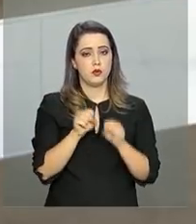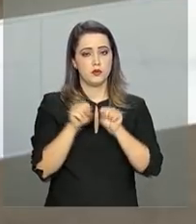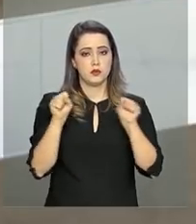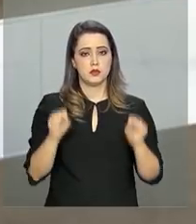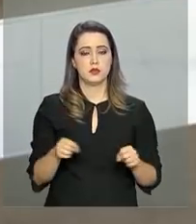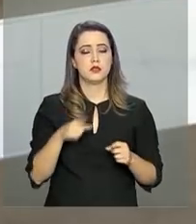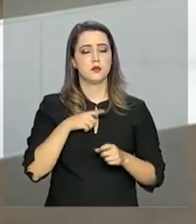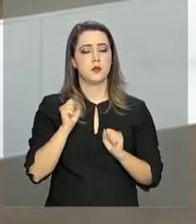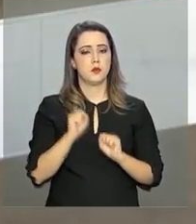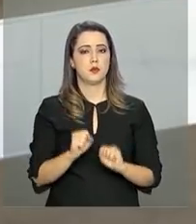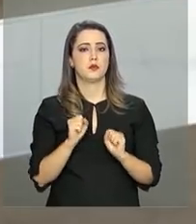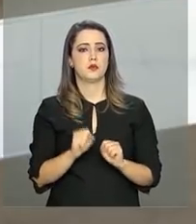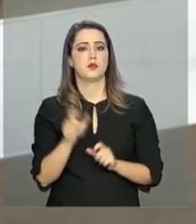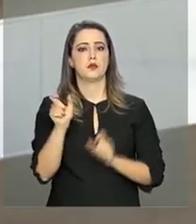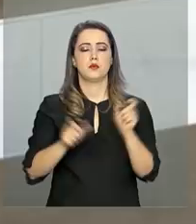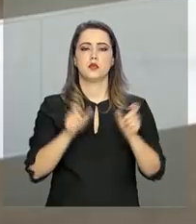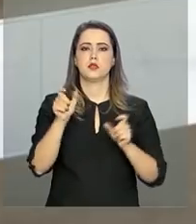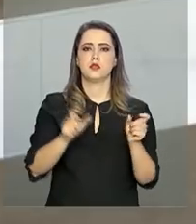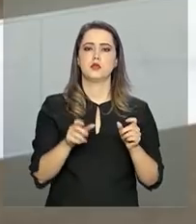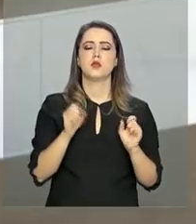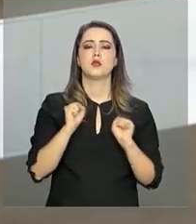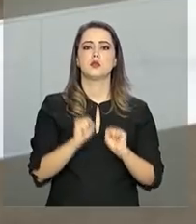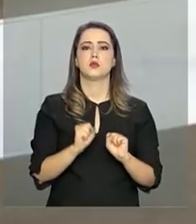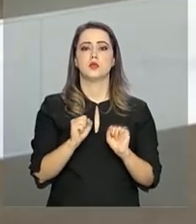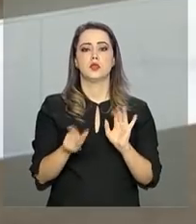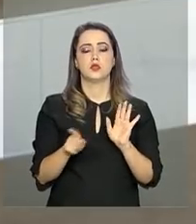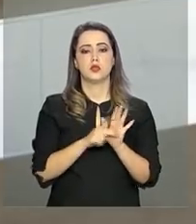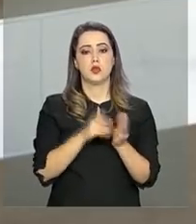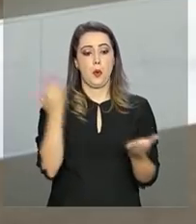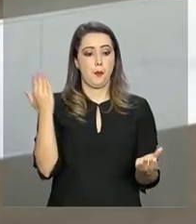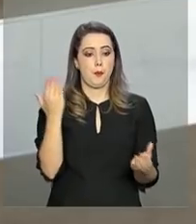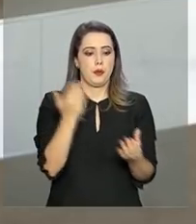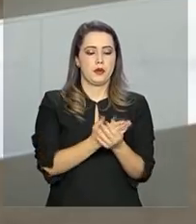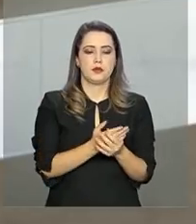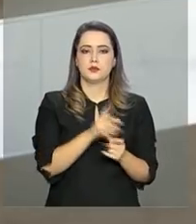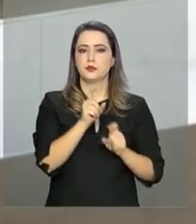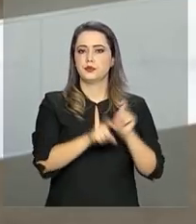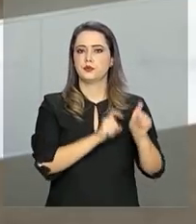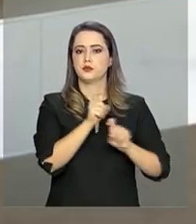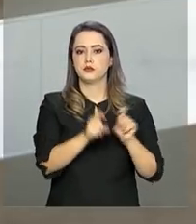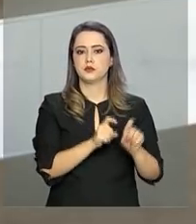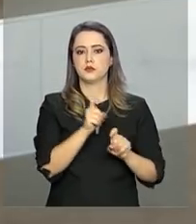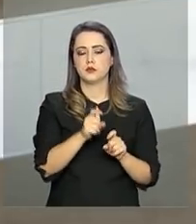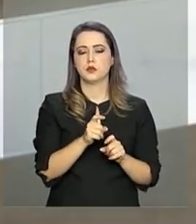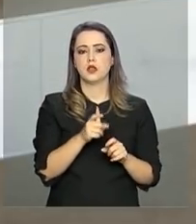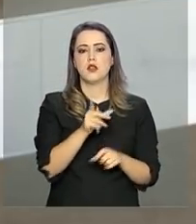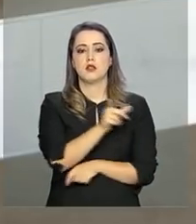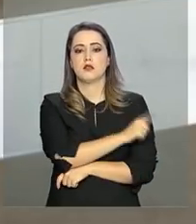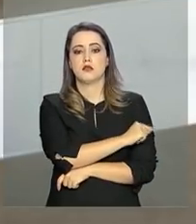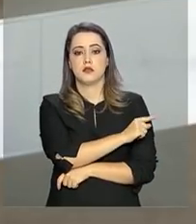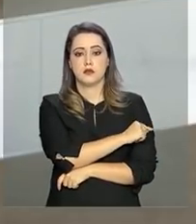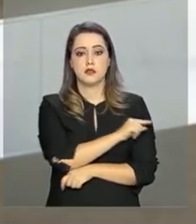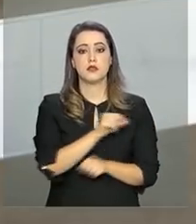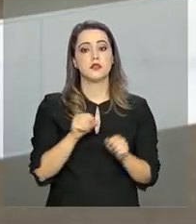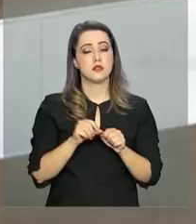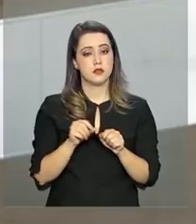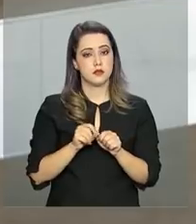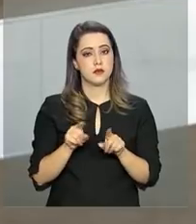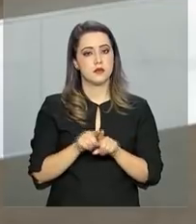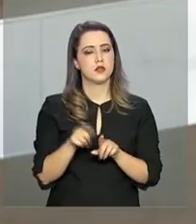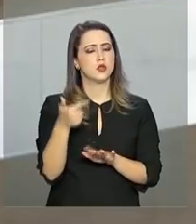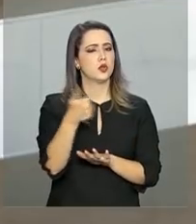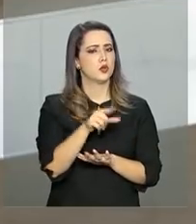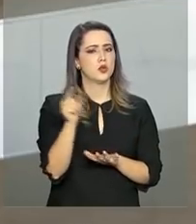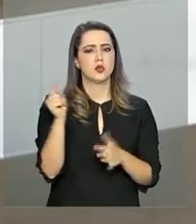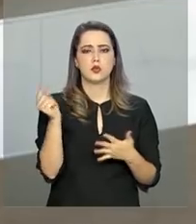permitir que profissionais da saúde registrem no prontuário eletrônico do cidadão as vacinas aplicadas e demais